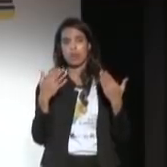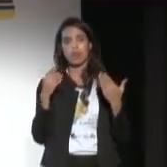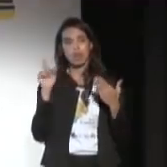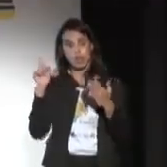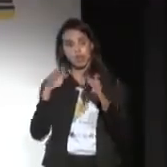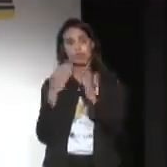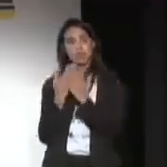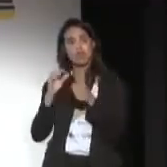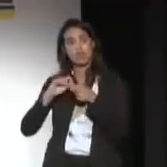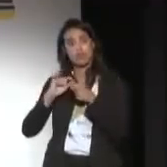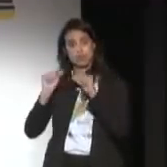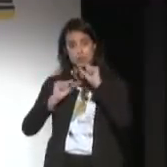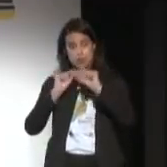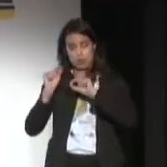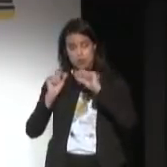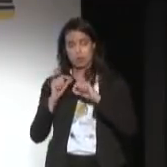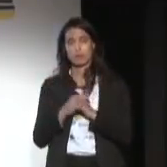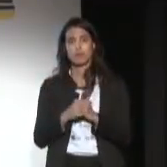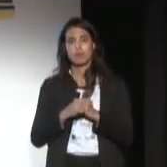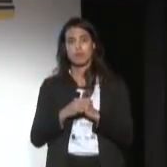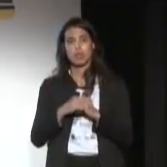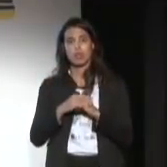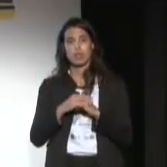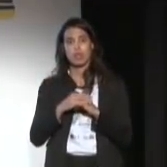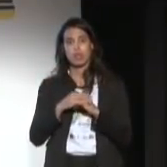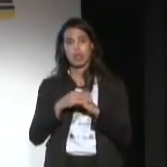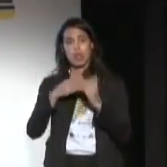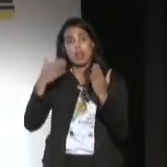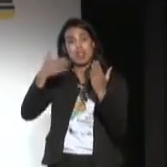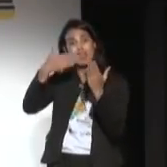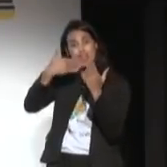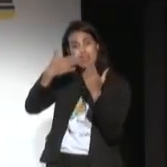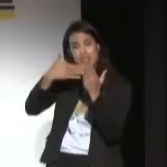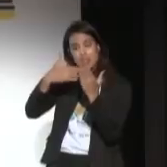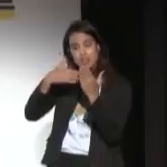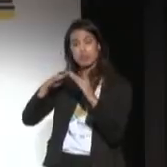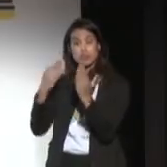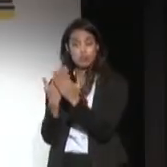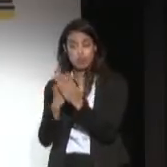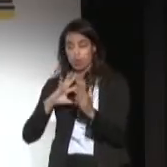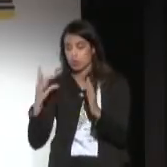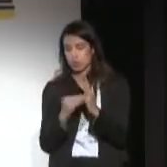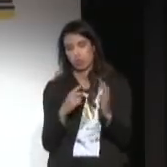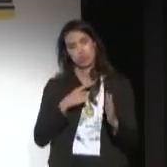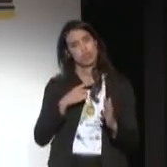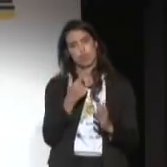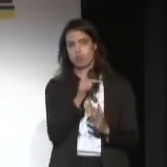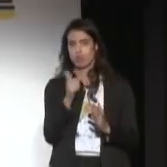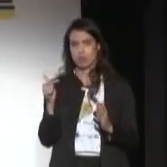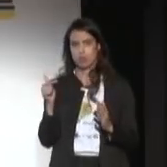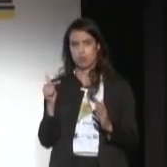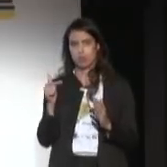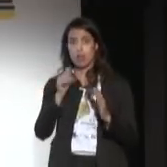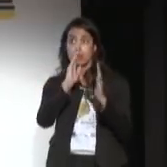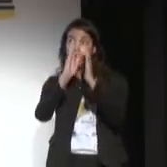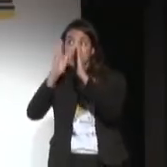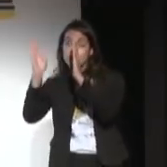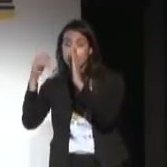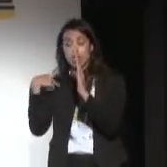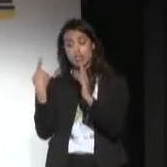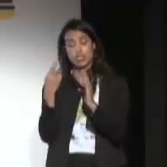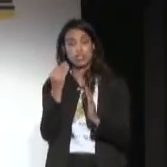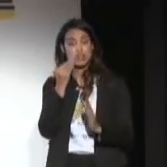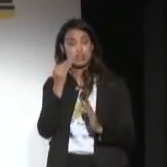lá. Nós não temos livros em todas as escolas, muito menos bibliotecas. Tá? Estamos fomentando as bibliotecas de classe